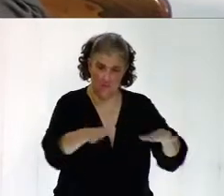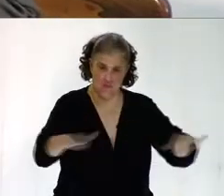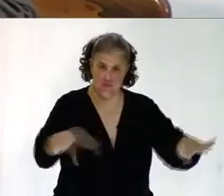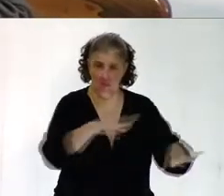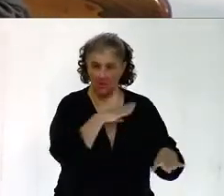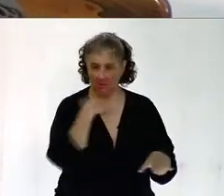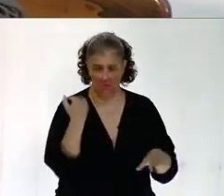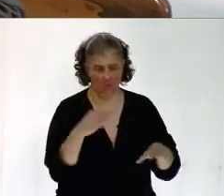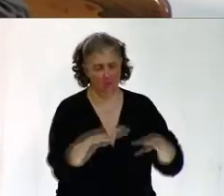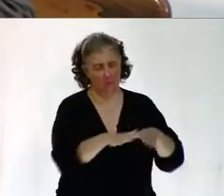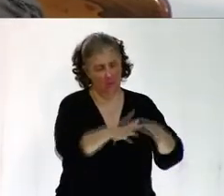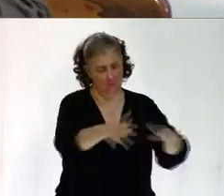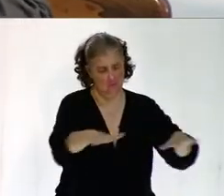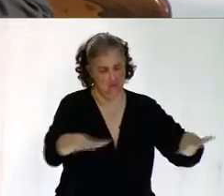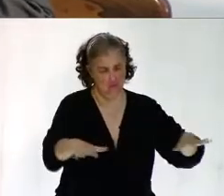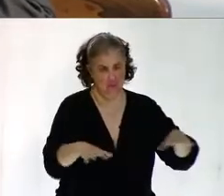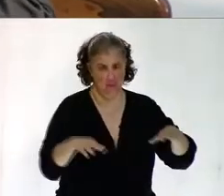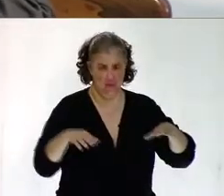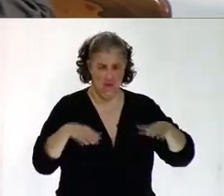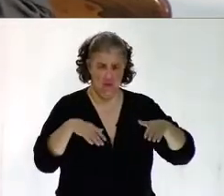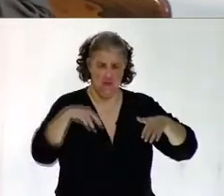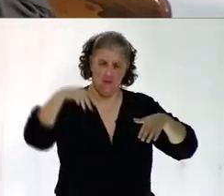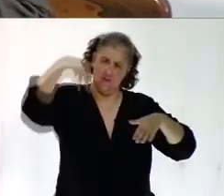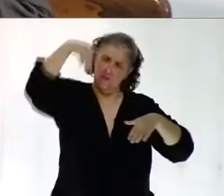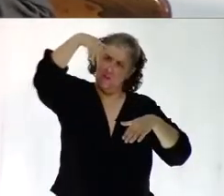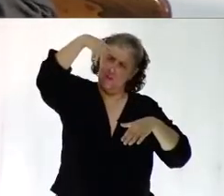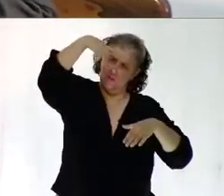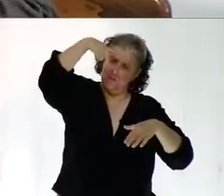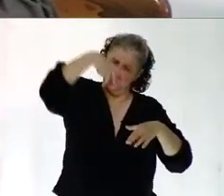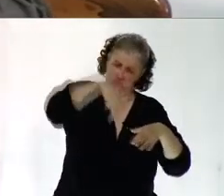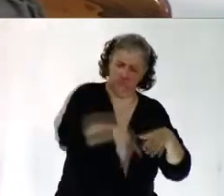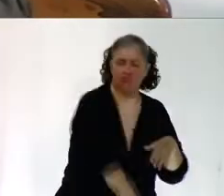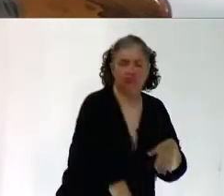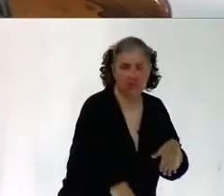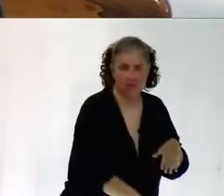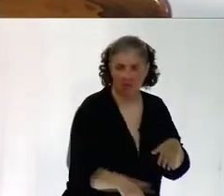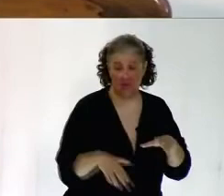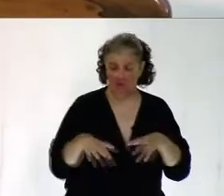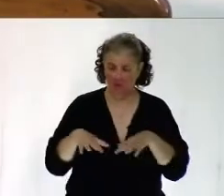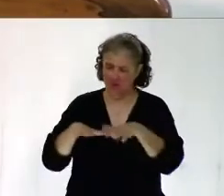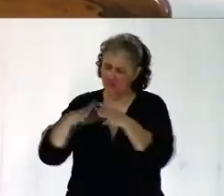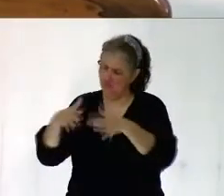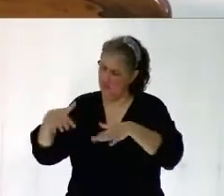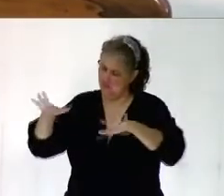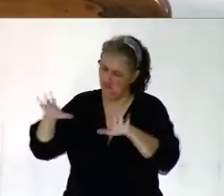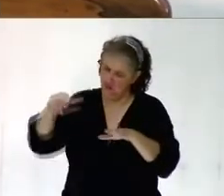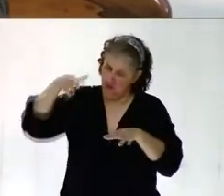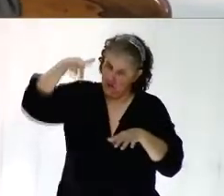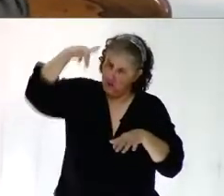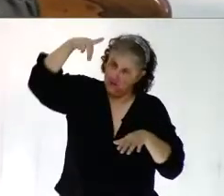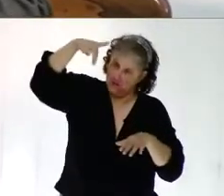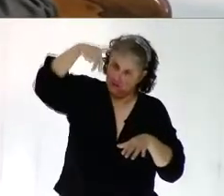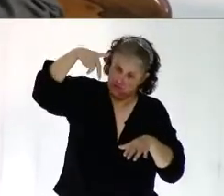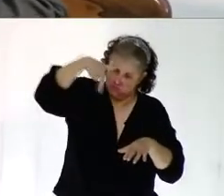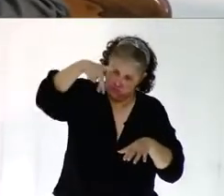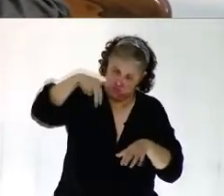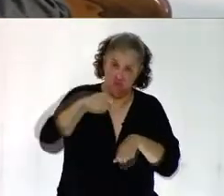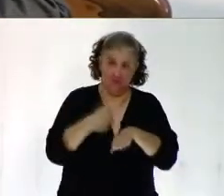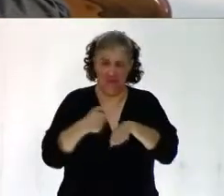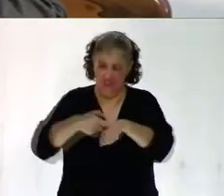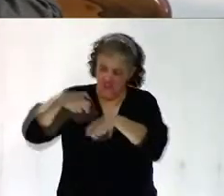converte numa descida vertical de 400 metros uma espécie de escarpado